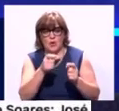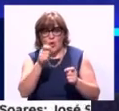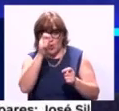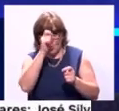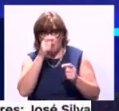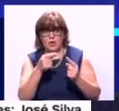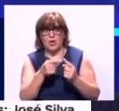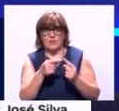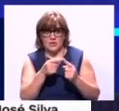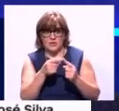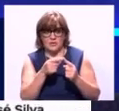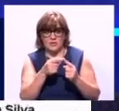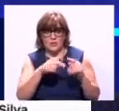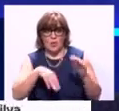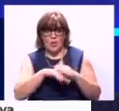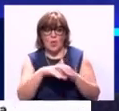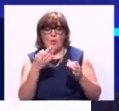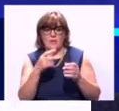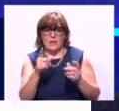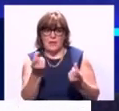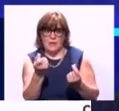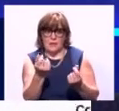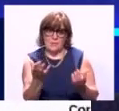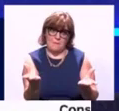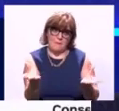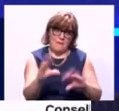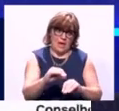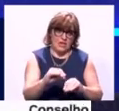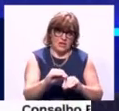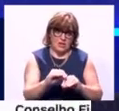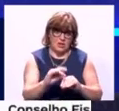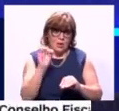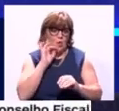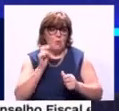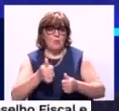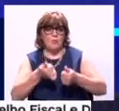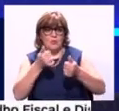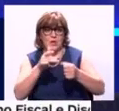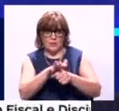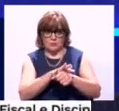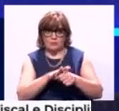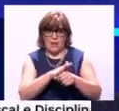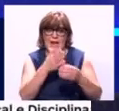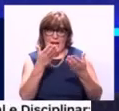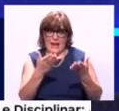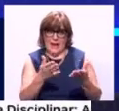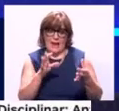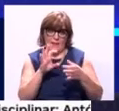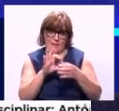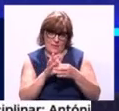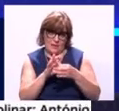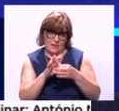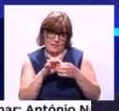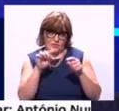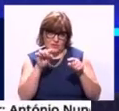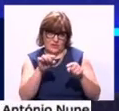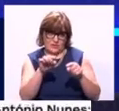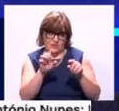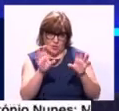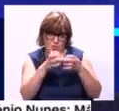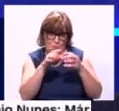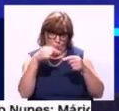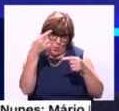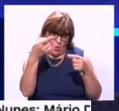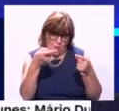os objetivos, o Futebol Clube Porto vai ter mais dinheiro. Repare, a importância destes casos ligados a esse